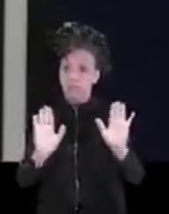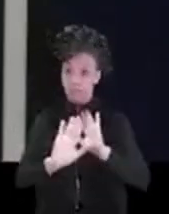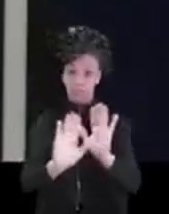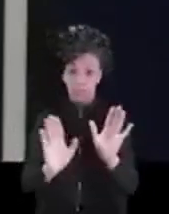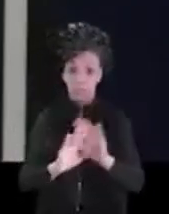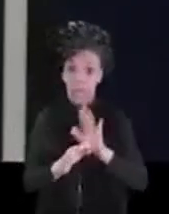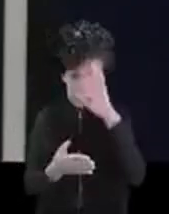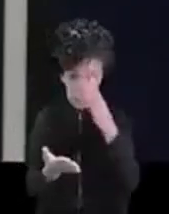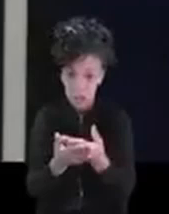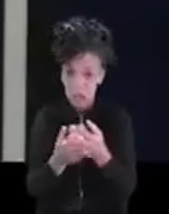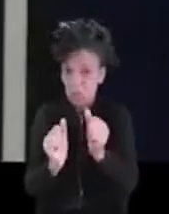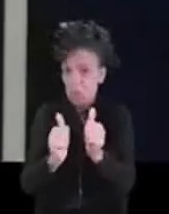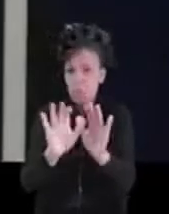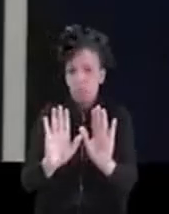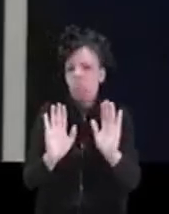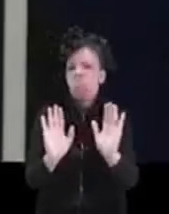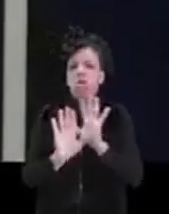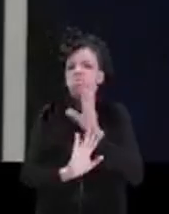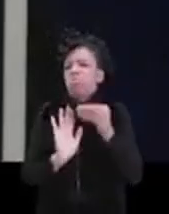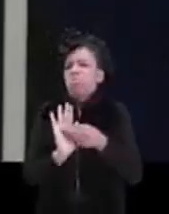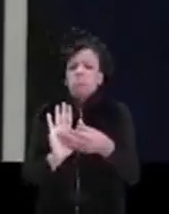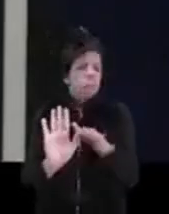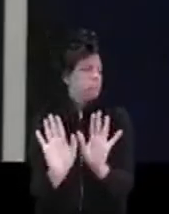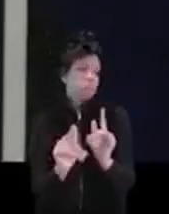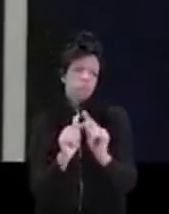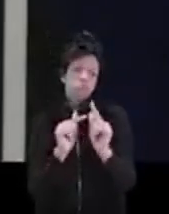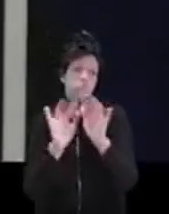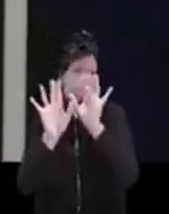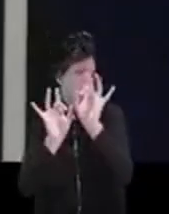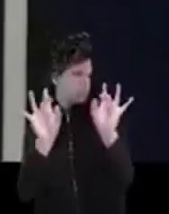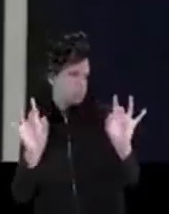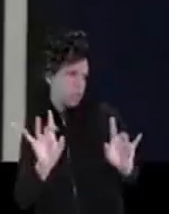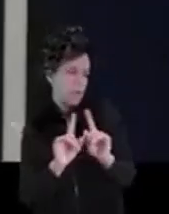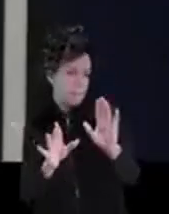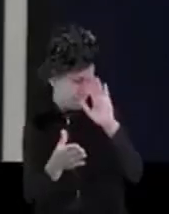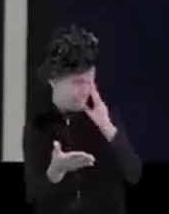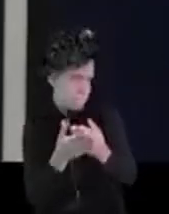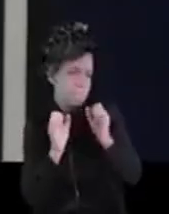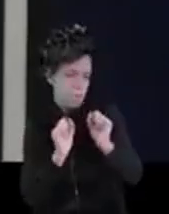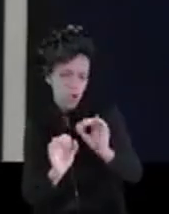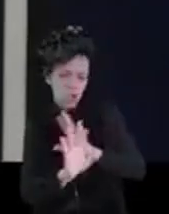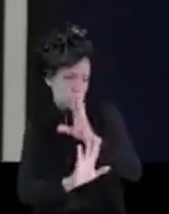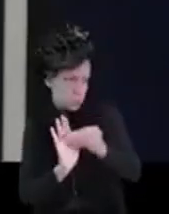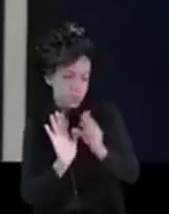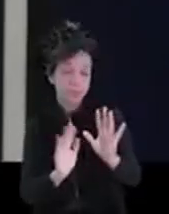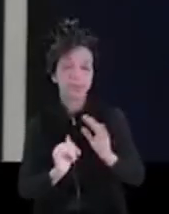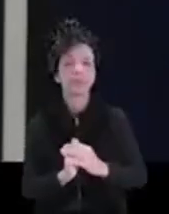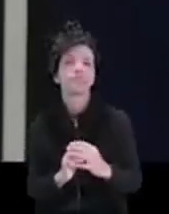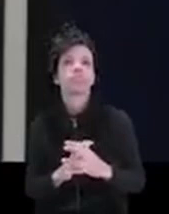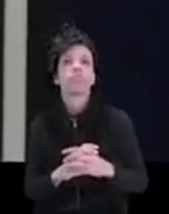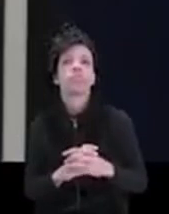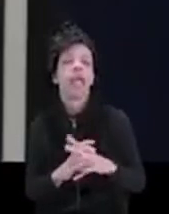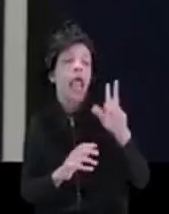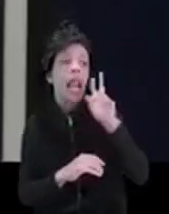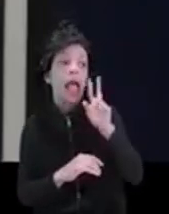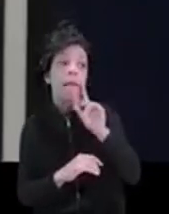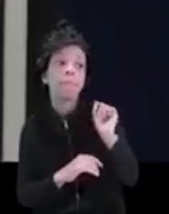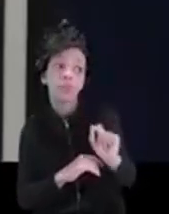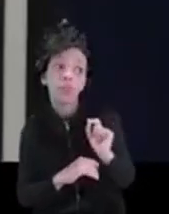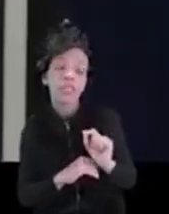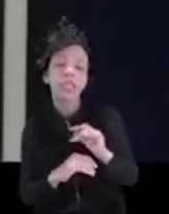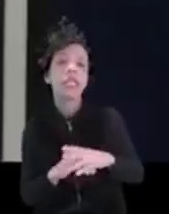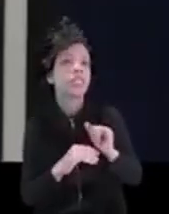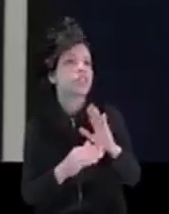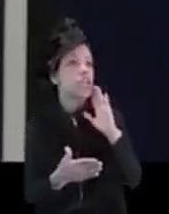tenho nada contra quem acredita ainda tenho tudo o que quero deixar claro pode acreditar em tudo Lembrando que